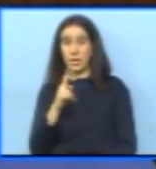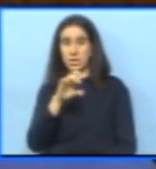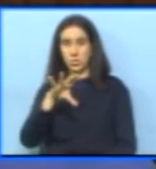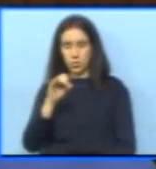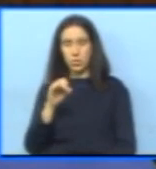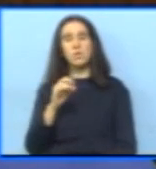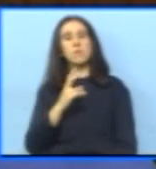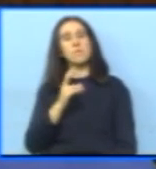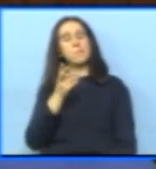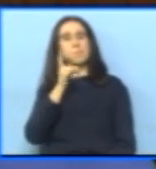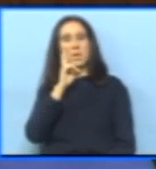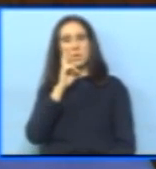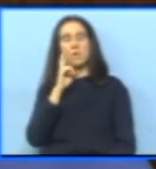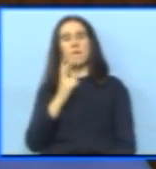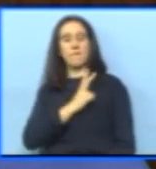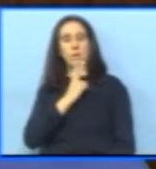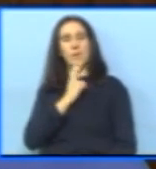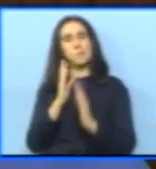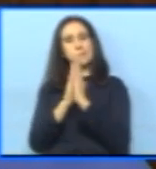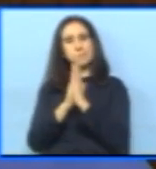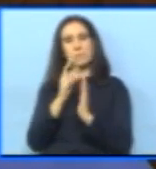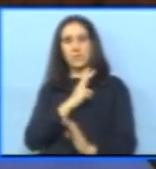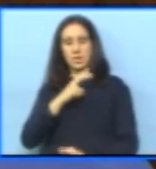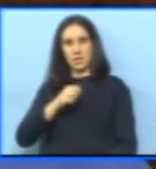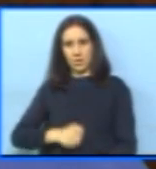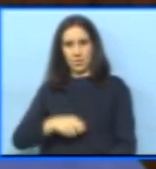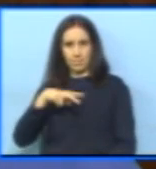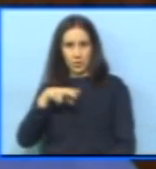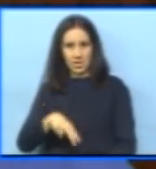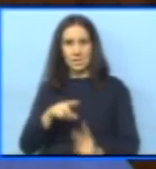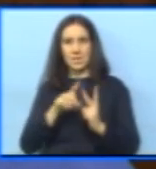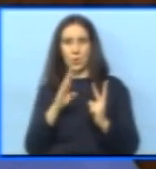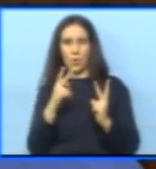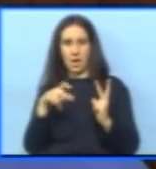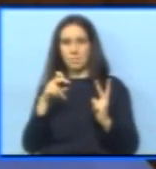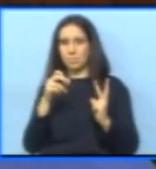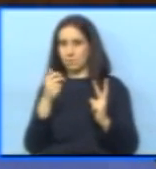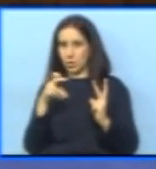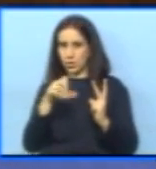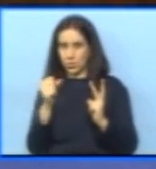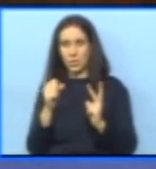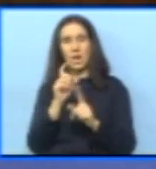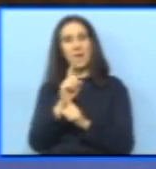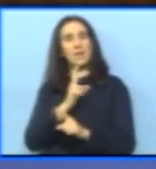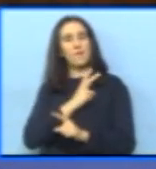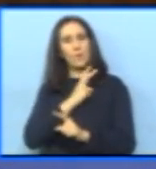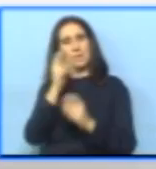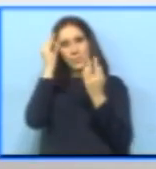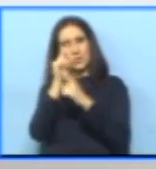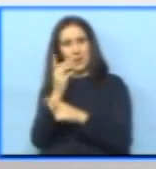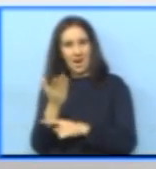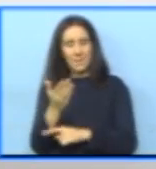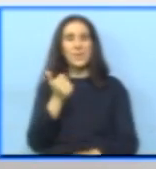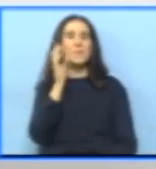Faculdade de Teologia da Universidade Católica Portuguesa, e Juan Ambrósio, professor na mesma faculdade. Muito boa tarde, obrigado por estarem